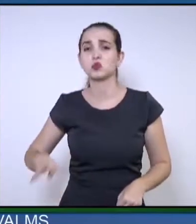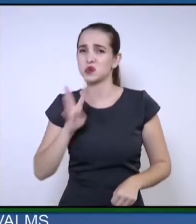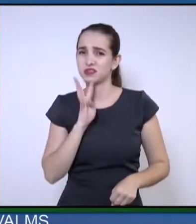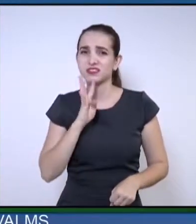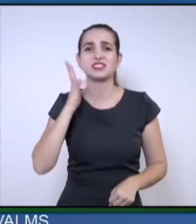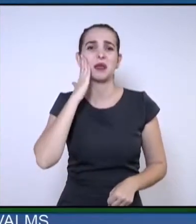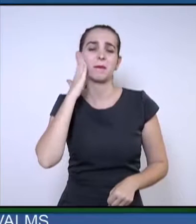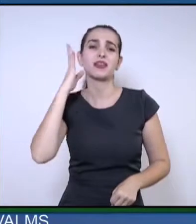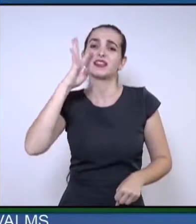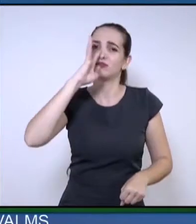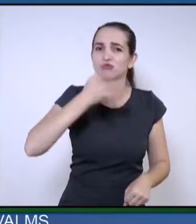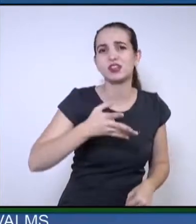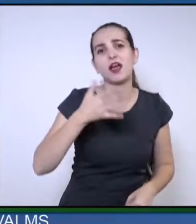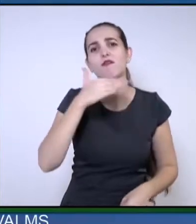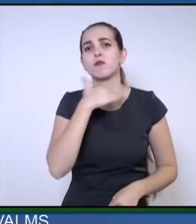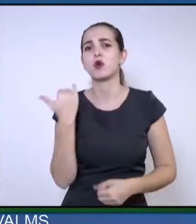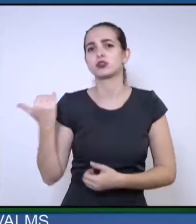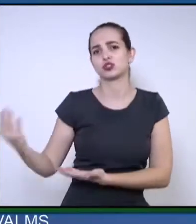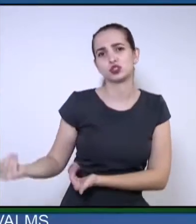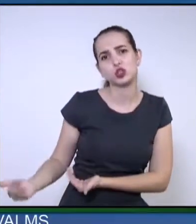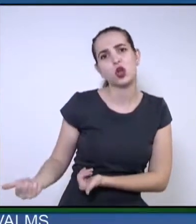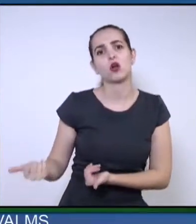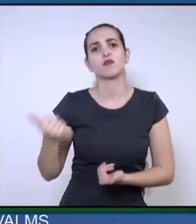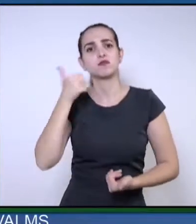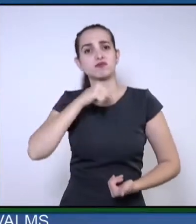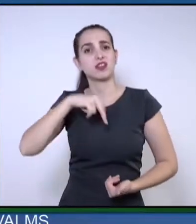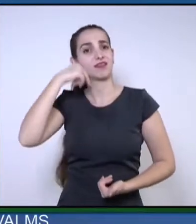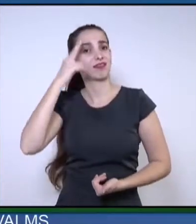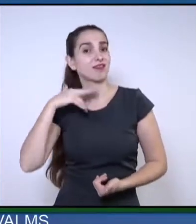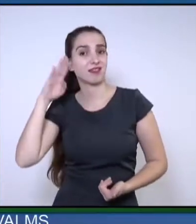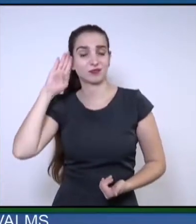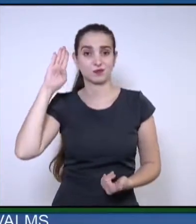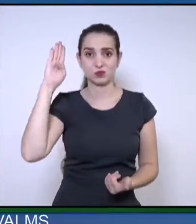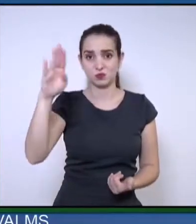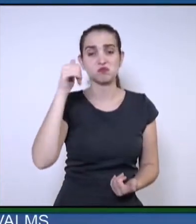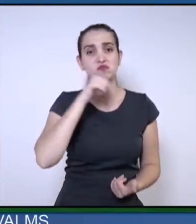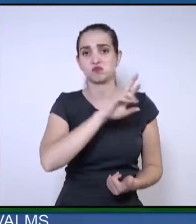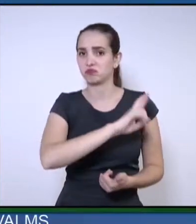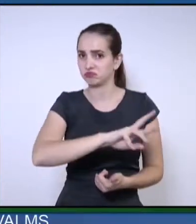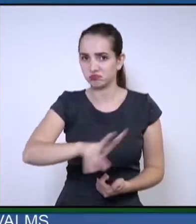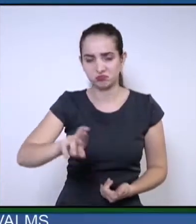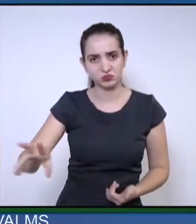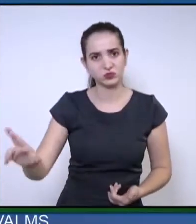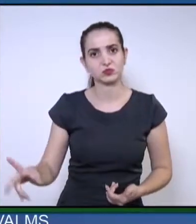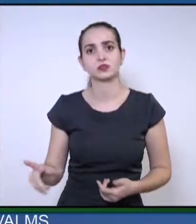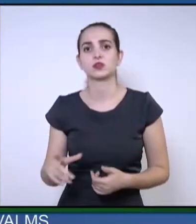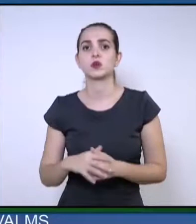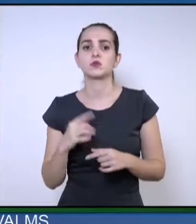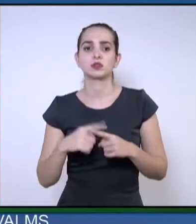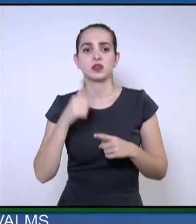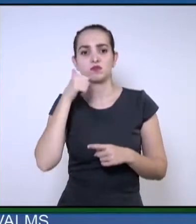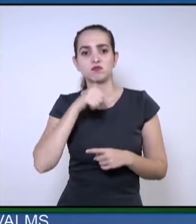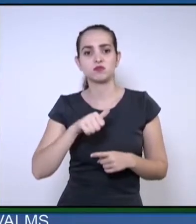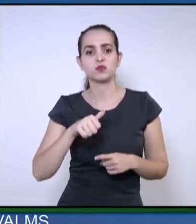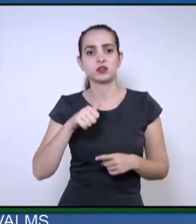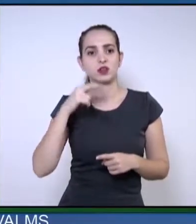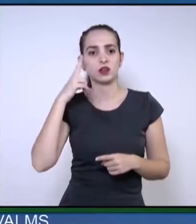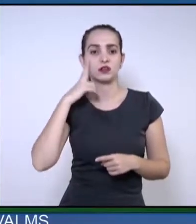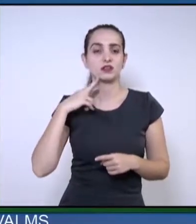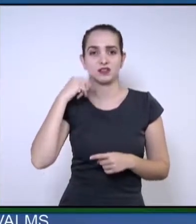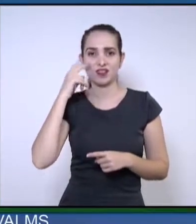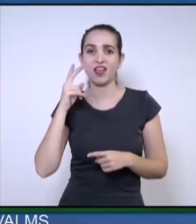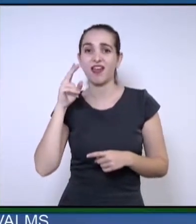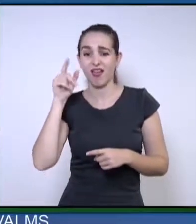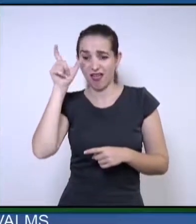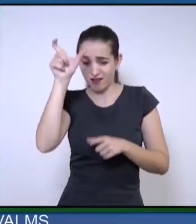jovens, de mulheres negras, principalmente, que é, na escala social, a ponta mais fraca